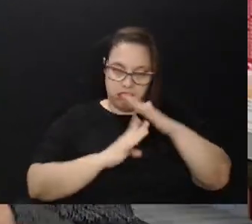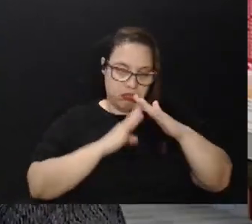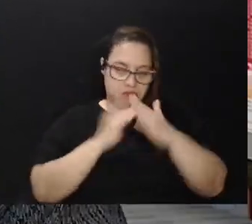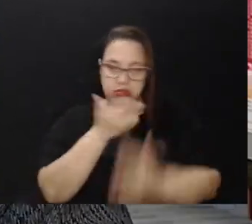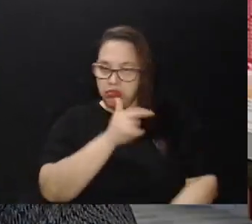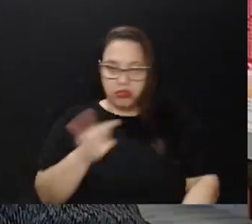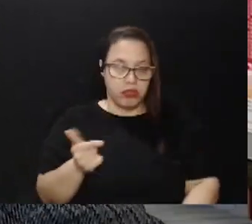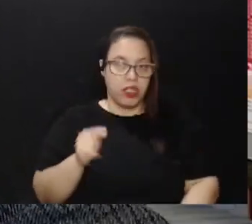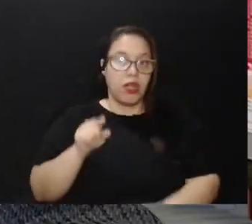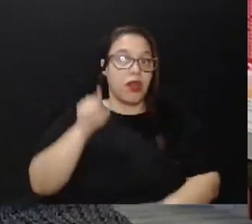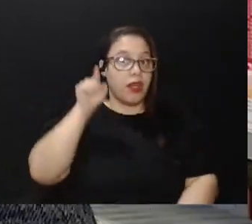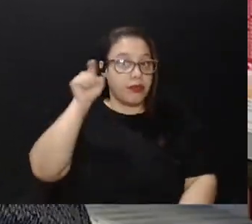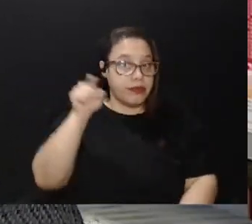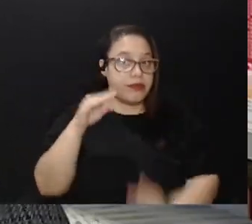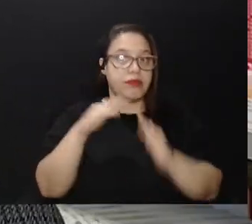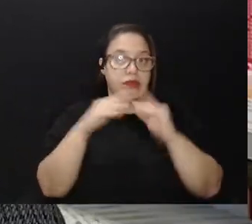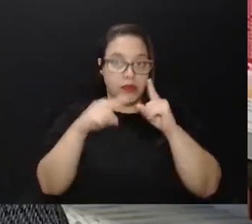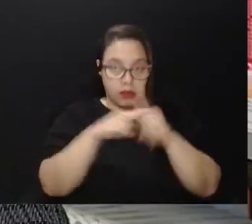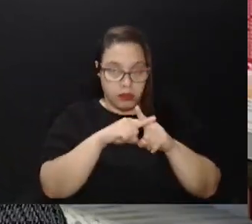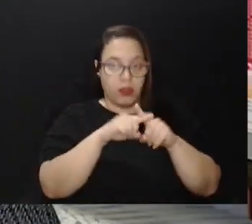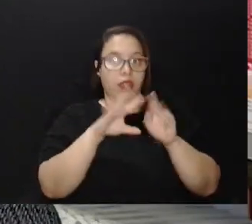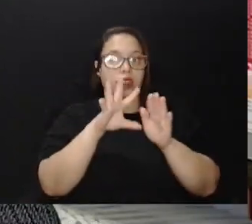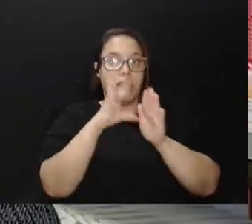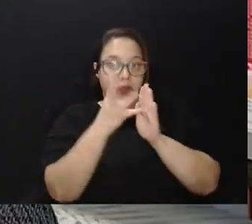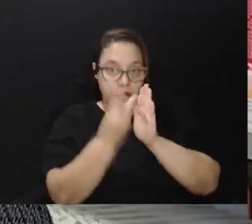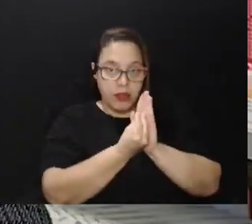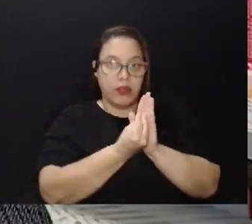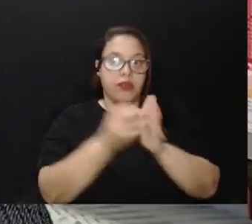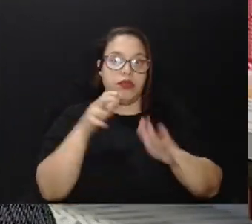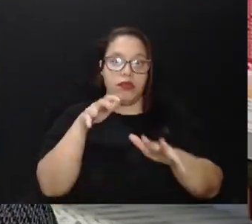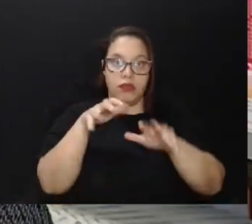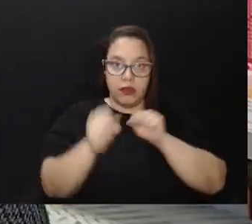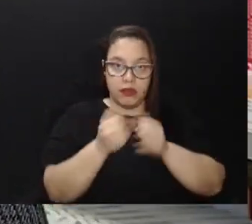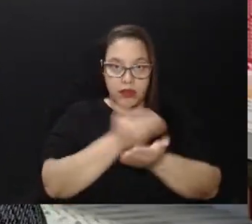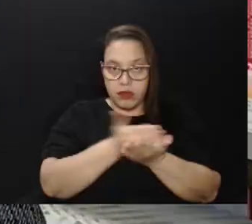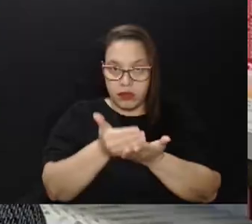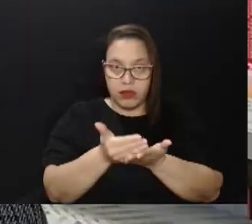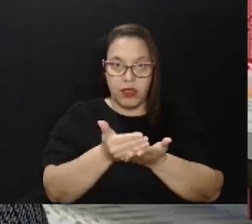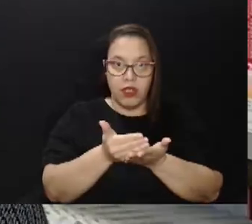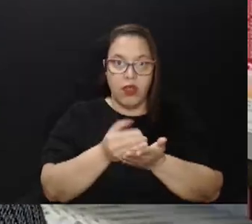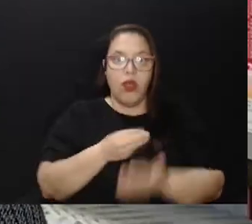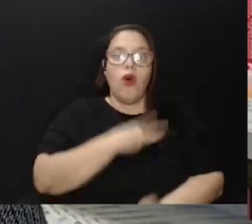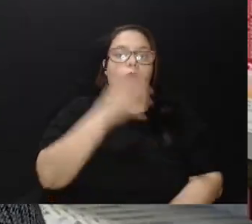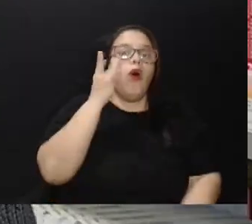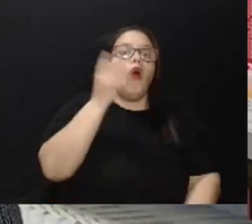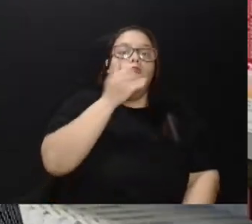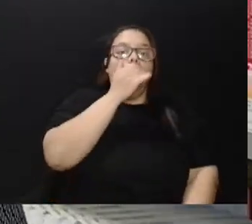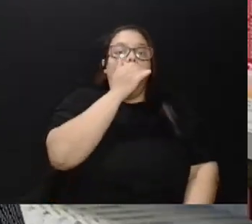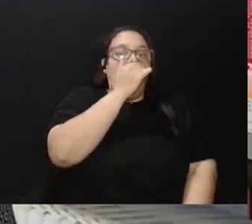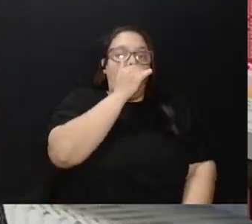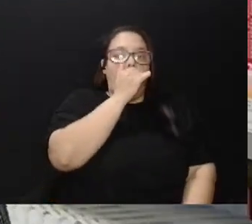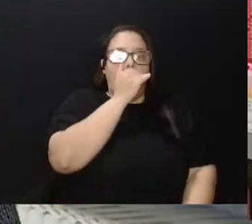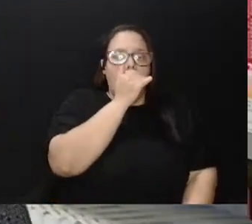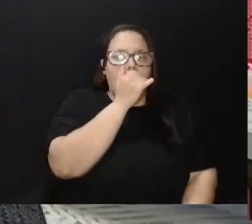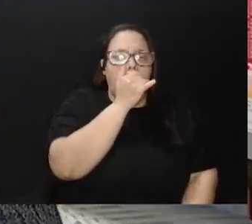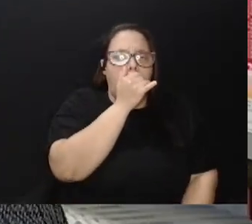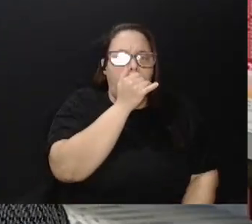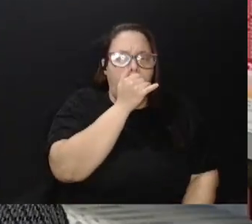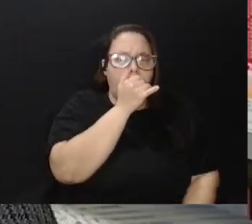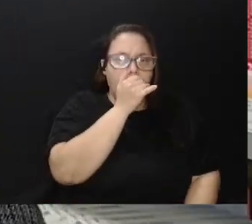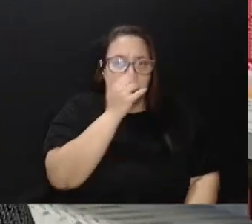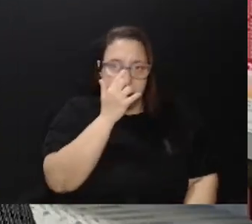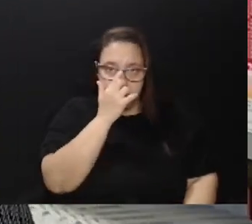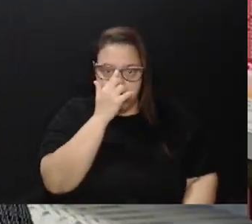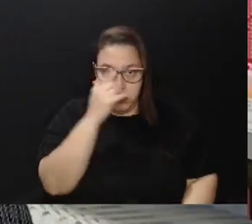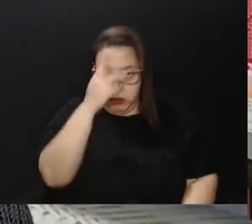igreja presbiteriana ela é formada a partir da presença maciça dessas famílias que vêm